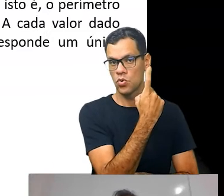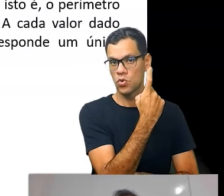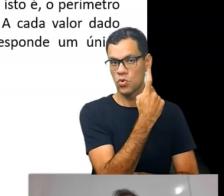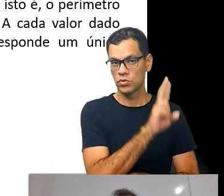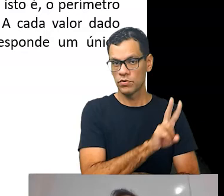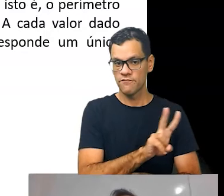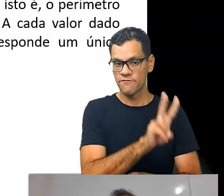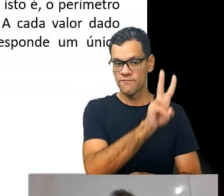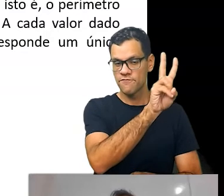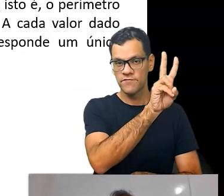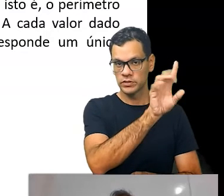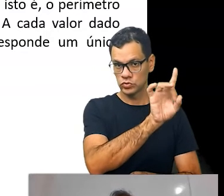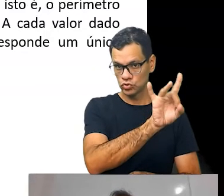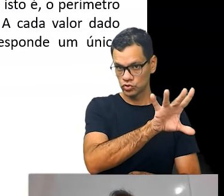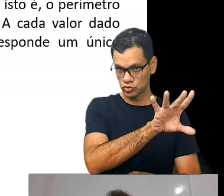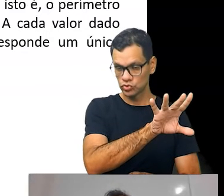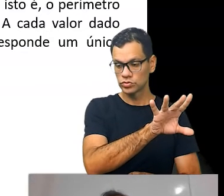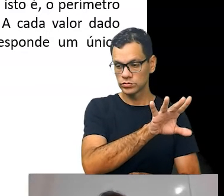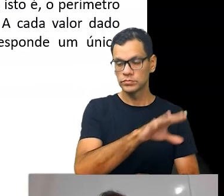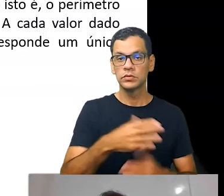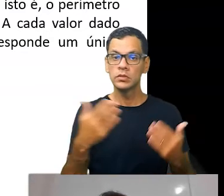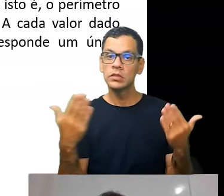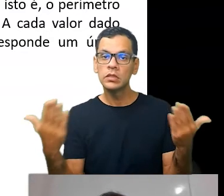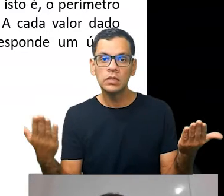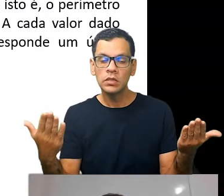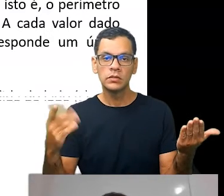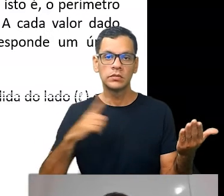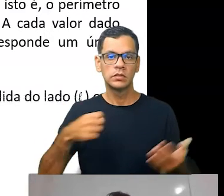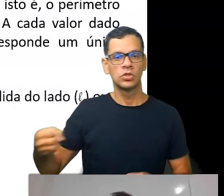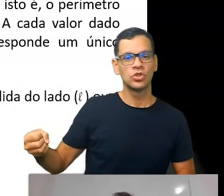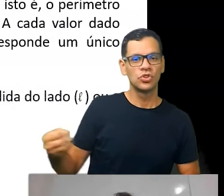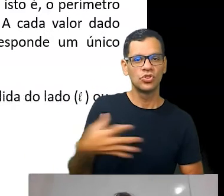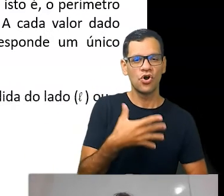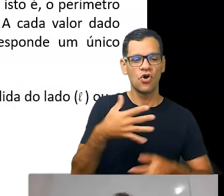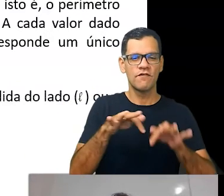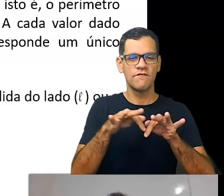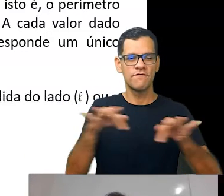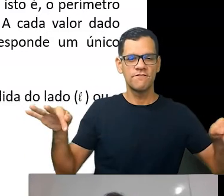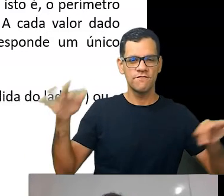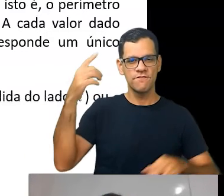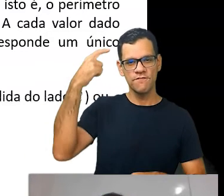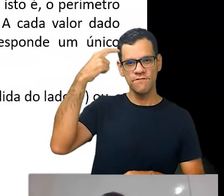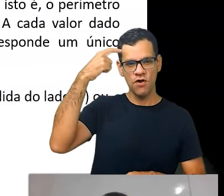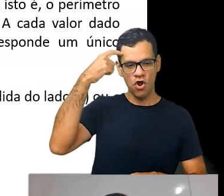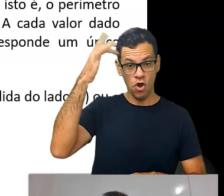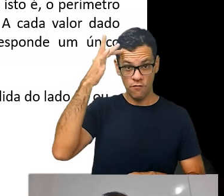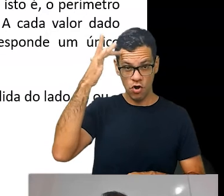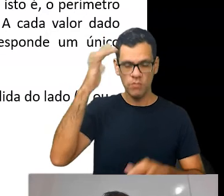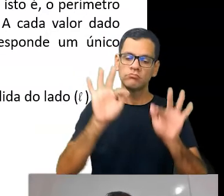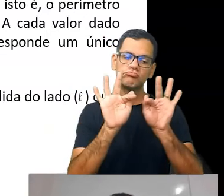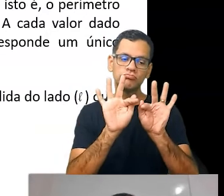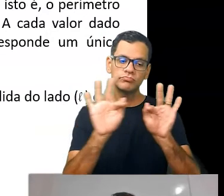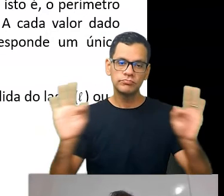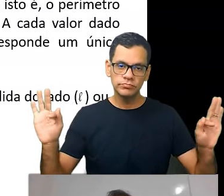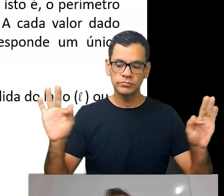para a medida do lado corresponde um único valor para o perímetro. Então, aí nós temos a nossa nova formulinha